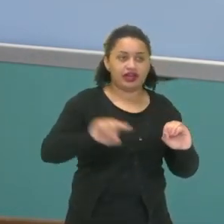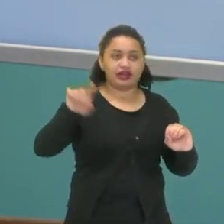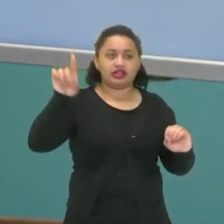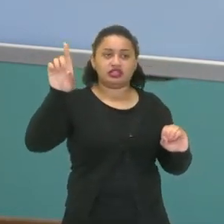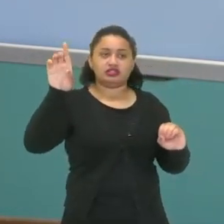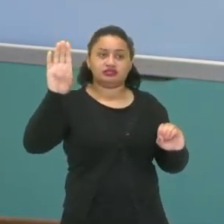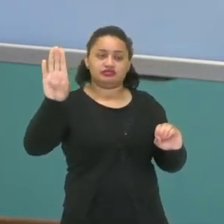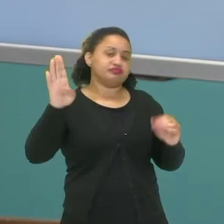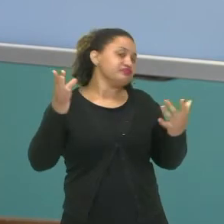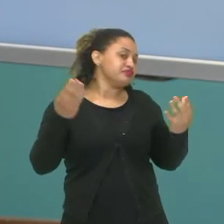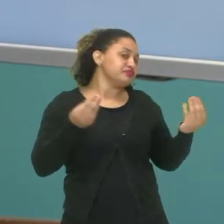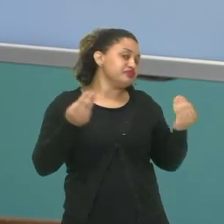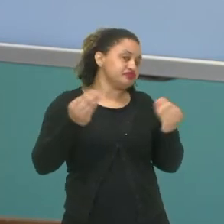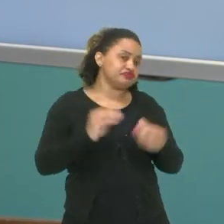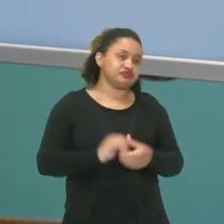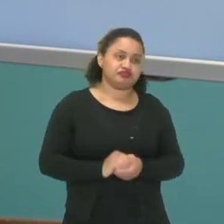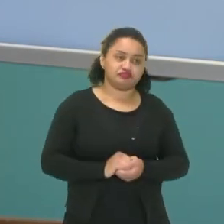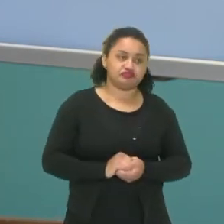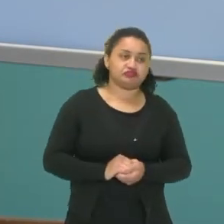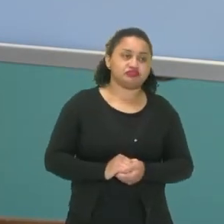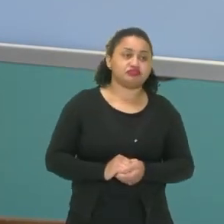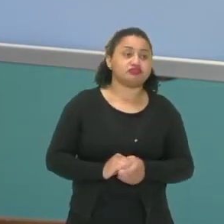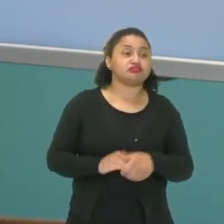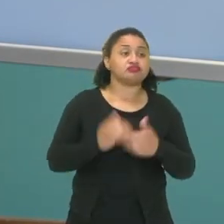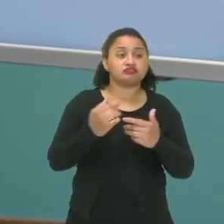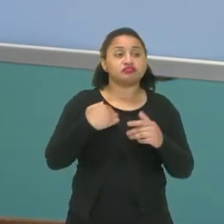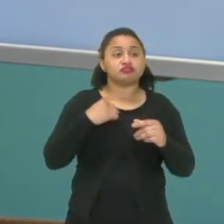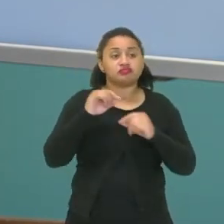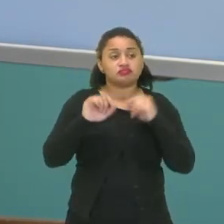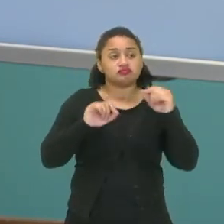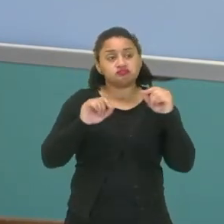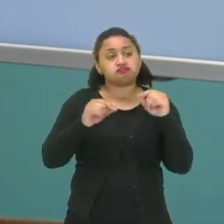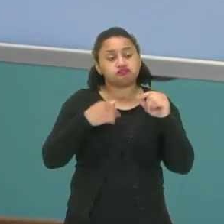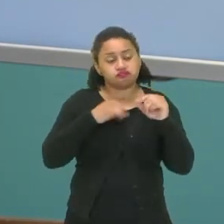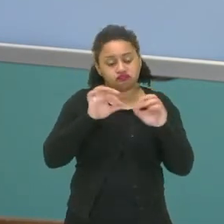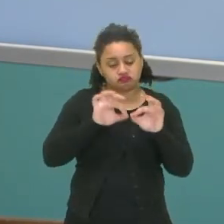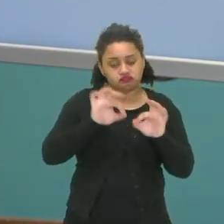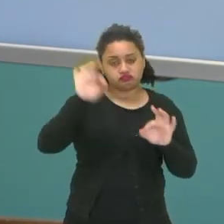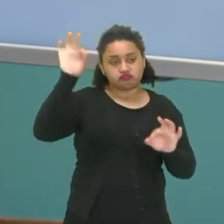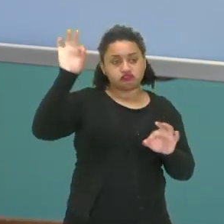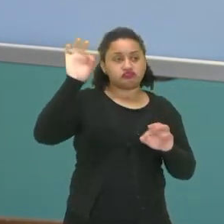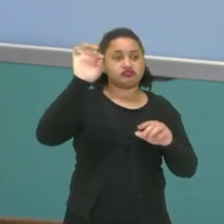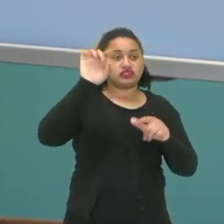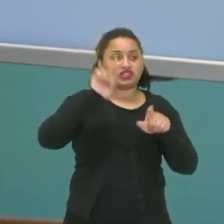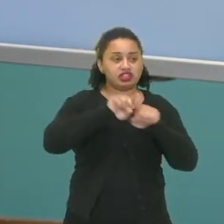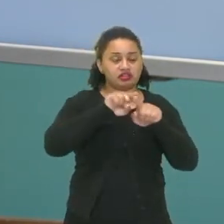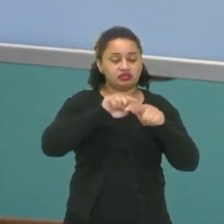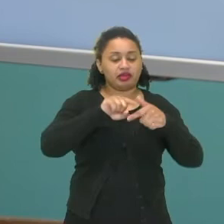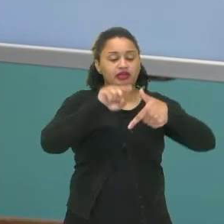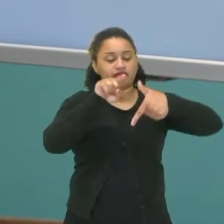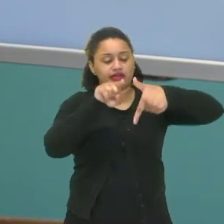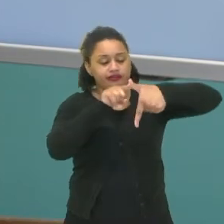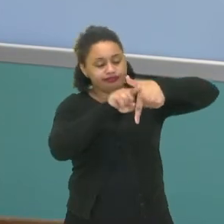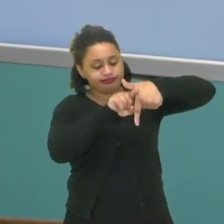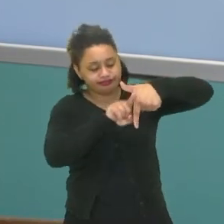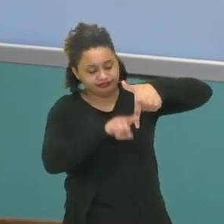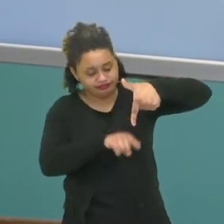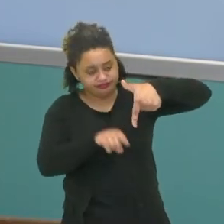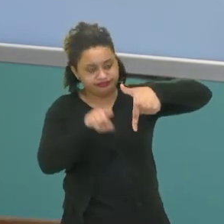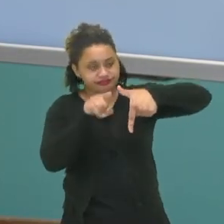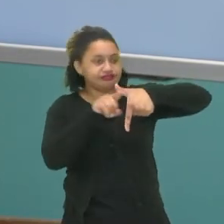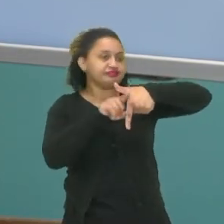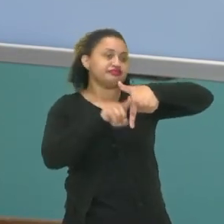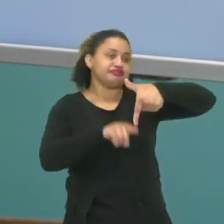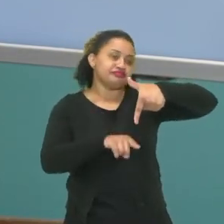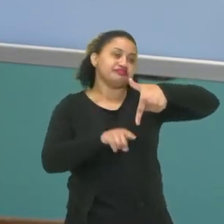Bem, a posição aqui novamente, não deu novamente um triângulo um triângulo